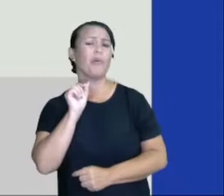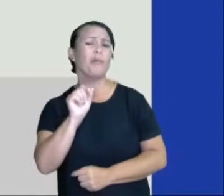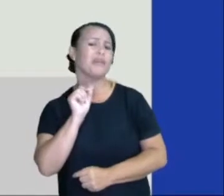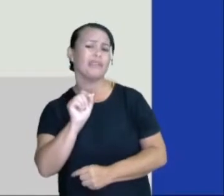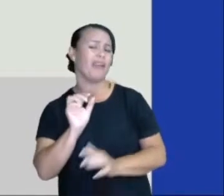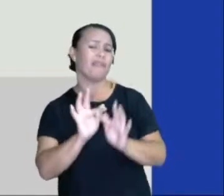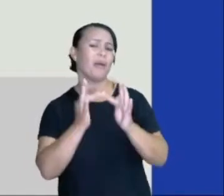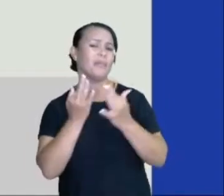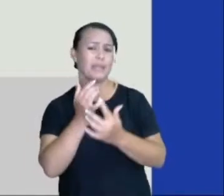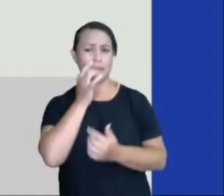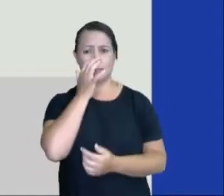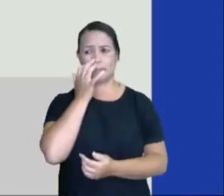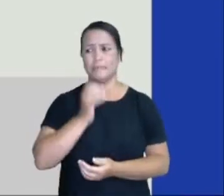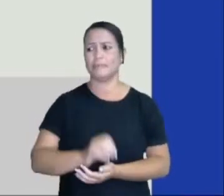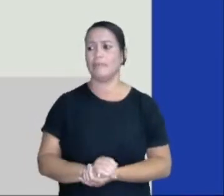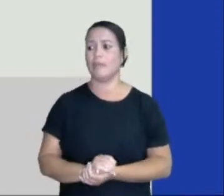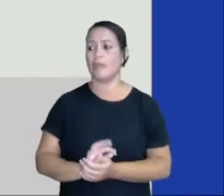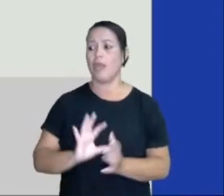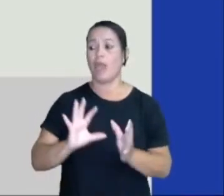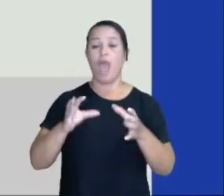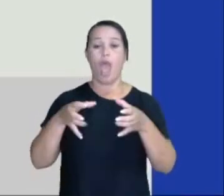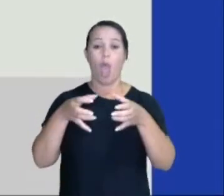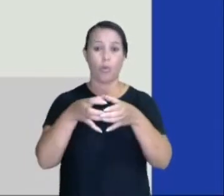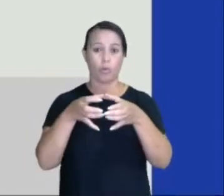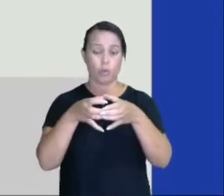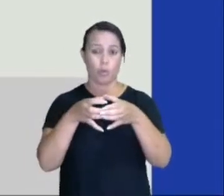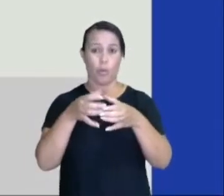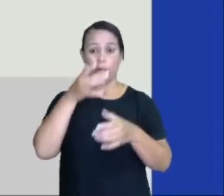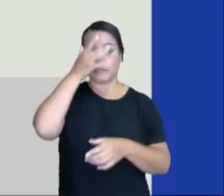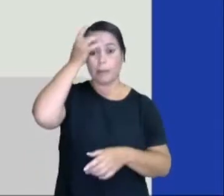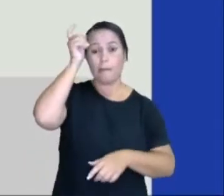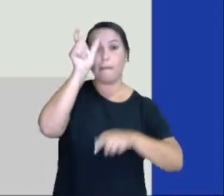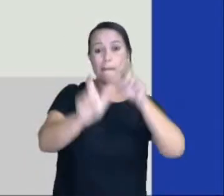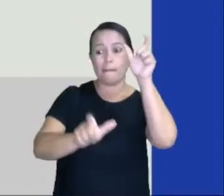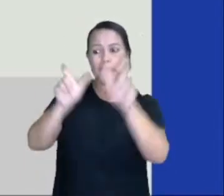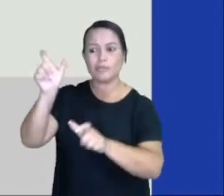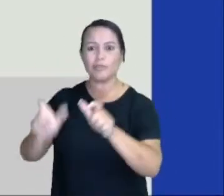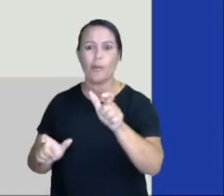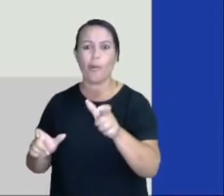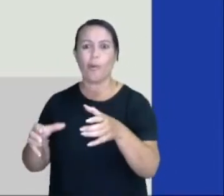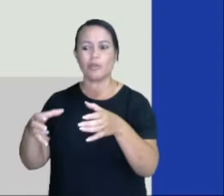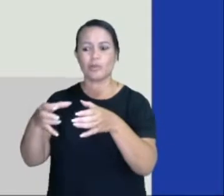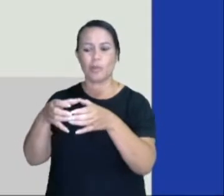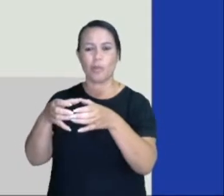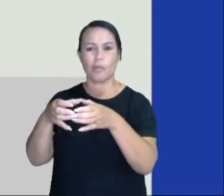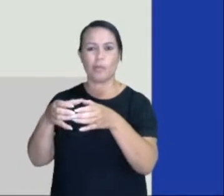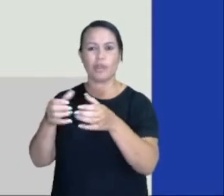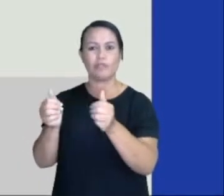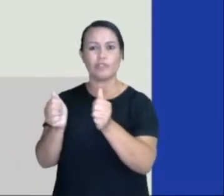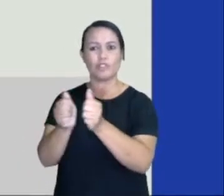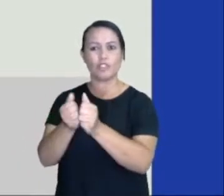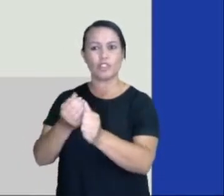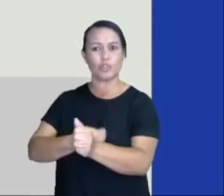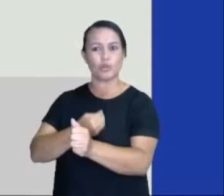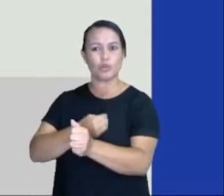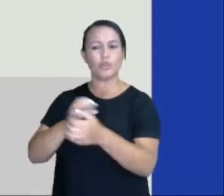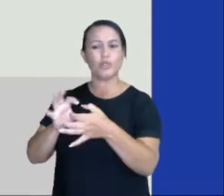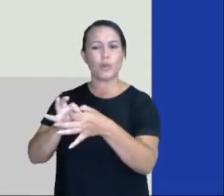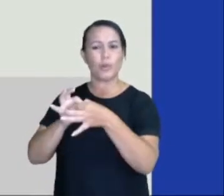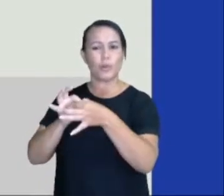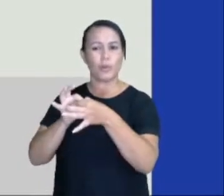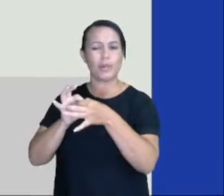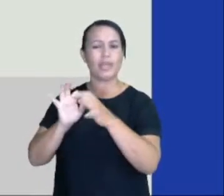família? Um grupo de pessoas que vive juntas, unida por laços familiares